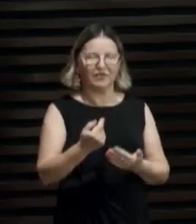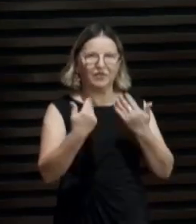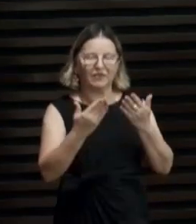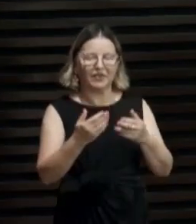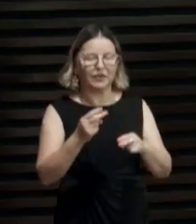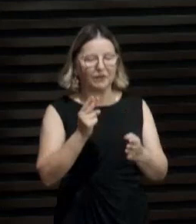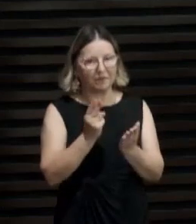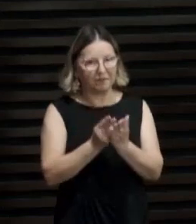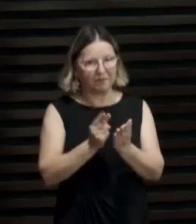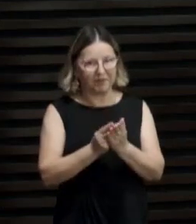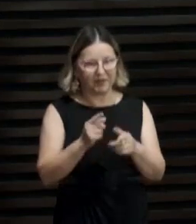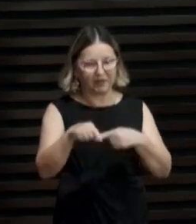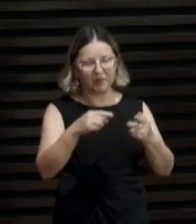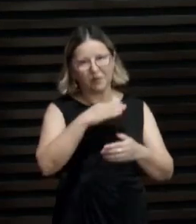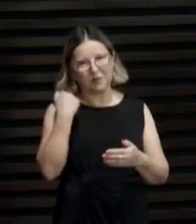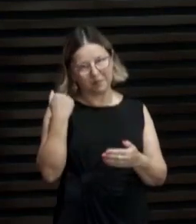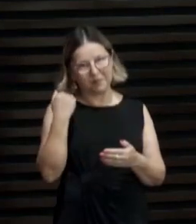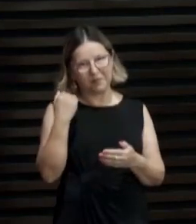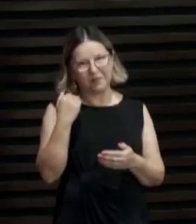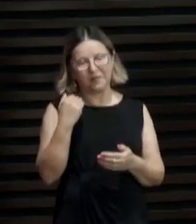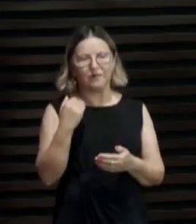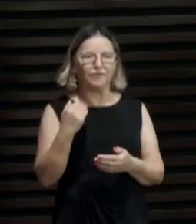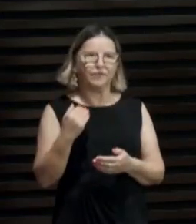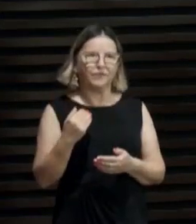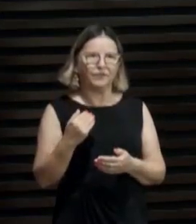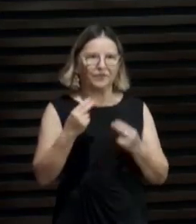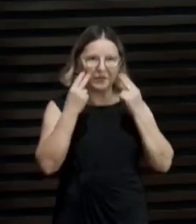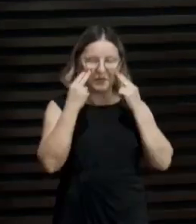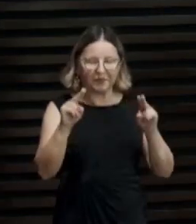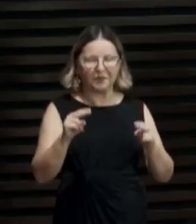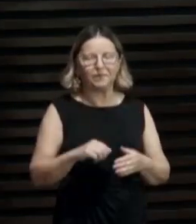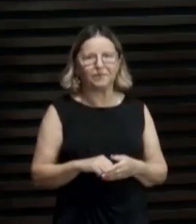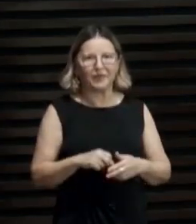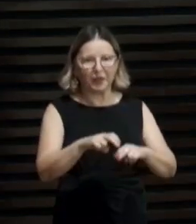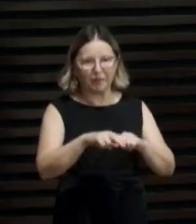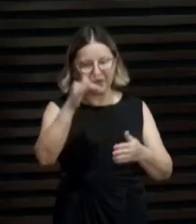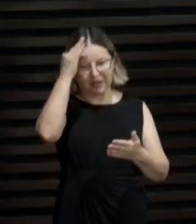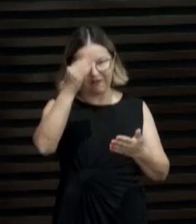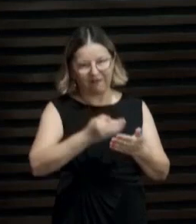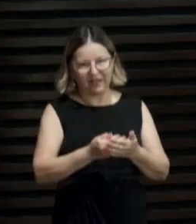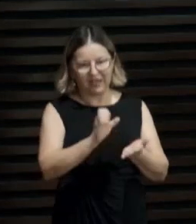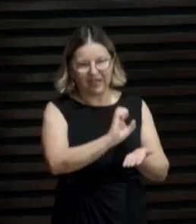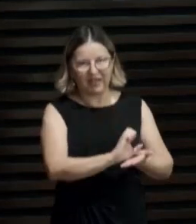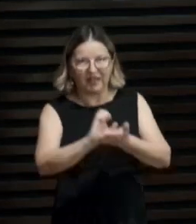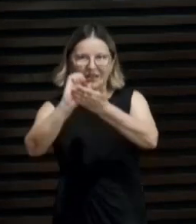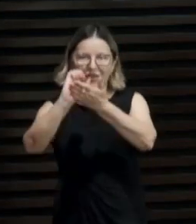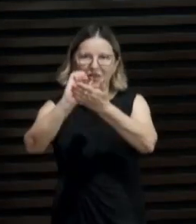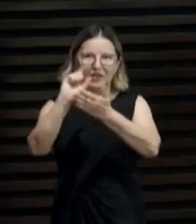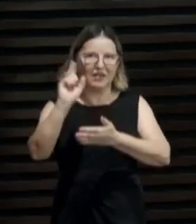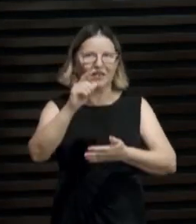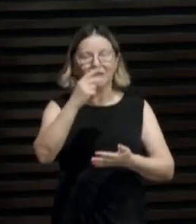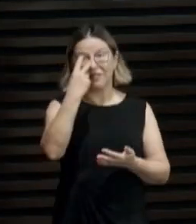morto, ainda fala. Pela fé, Enoque foi trasladado para não ver a morte. Não